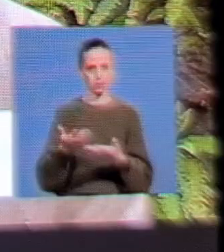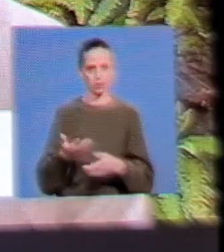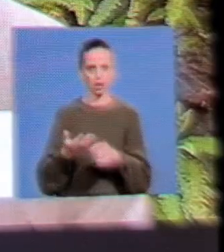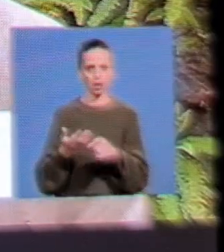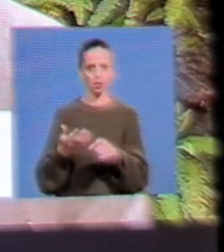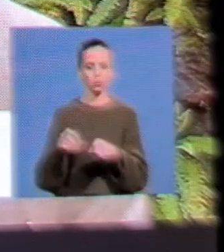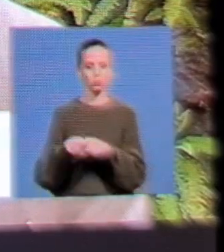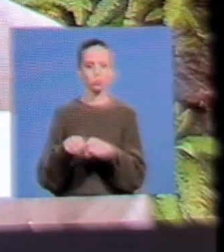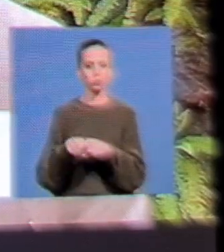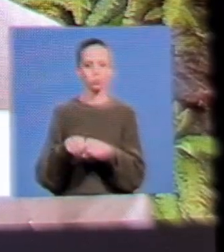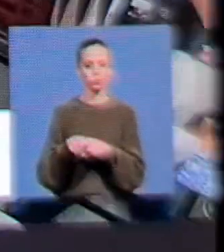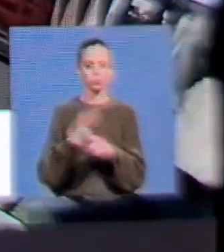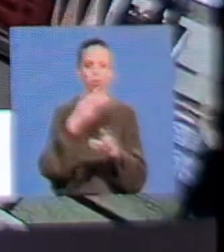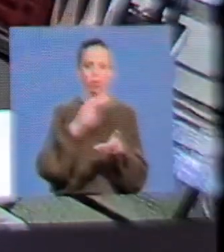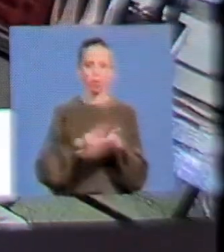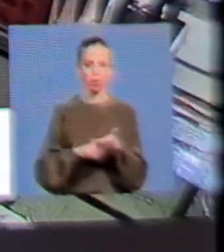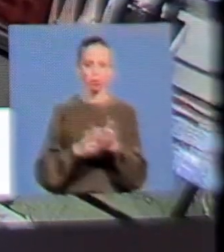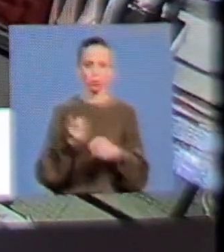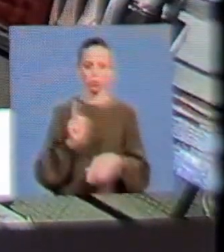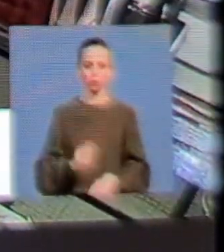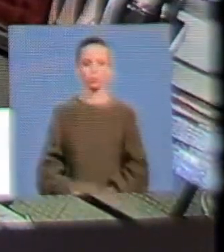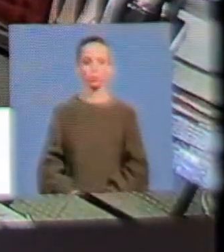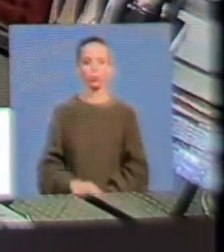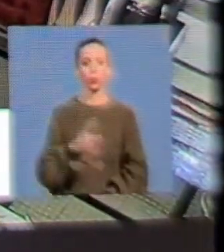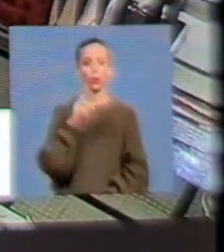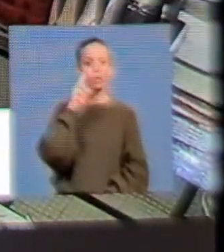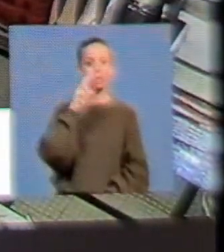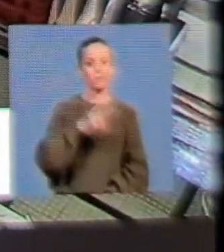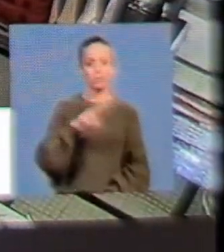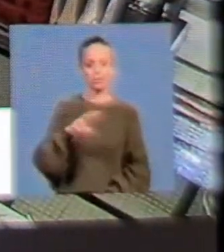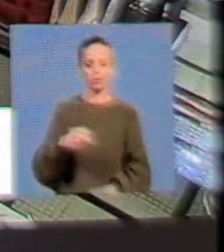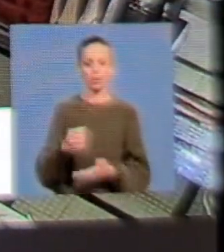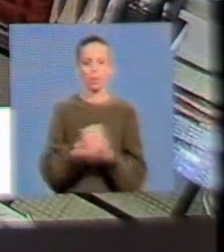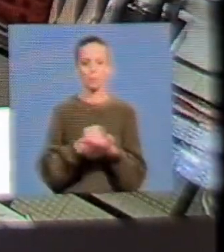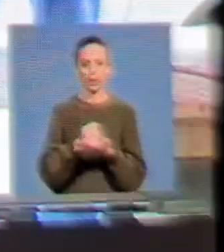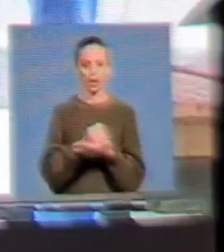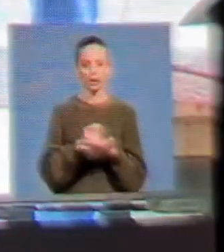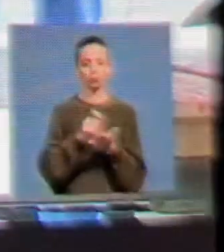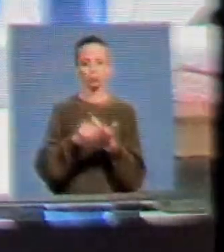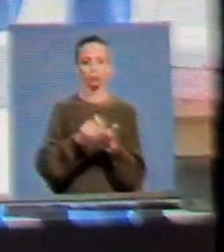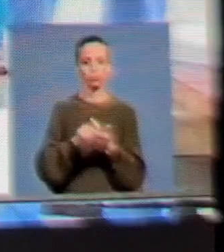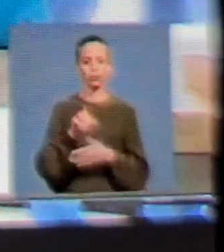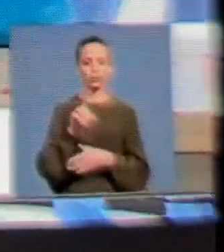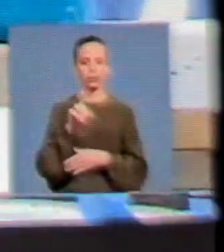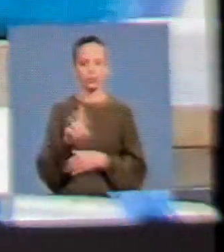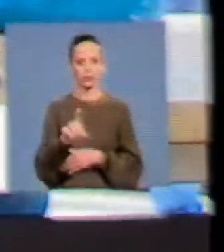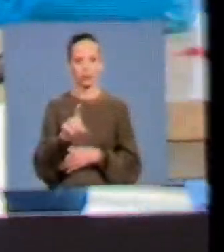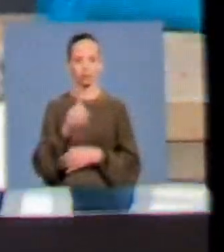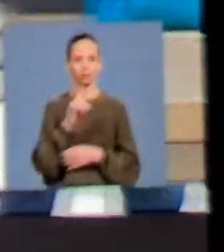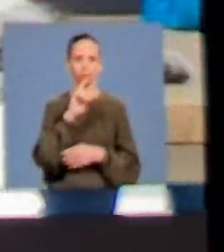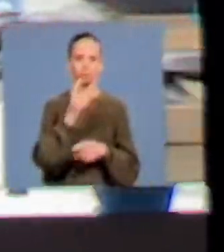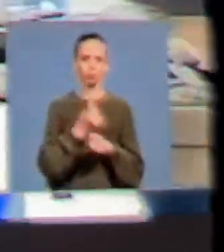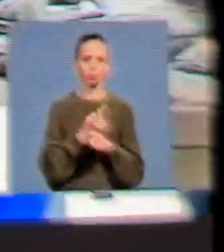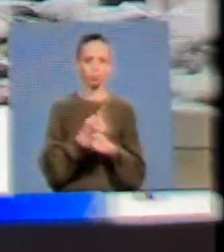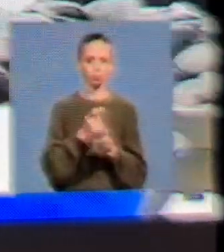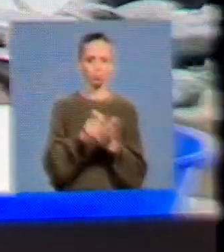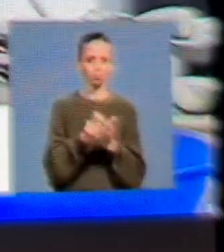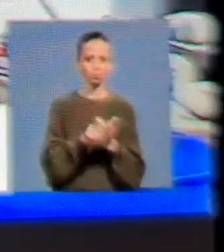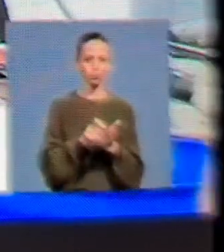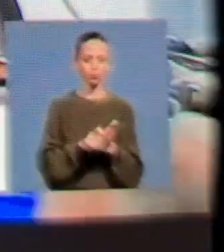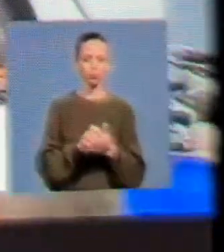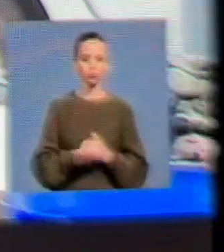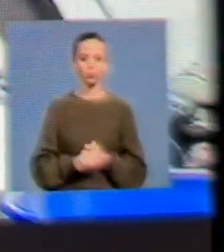facto, o preço real. Durante a visita ao mercado foram levantados 6 autos de notícia.